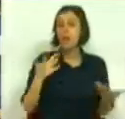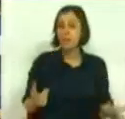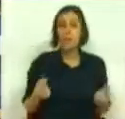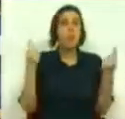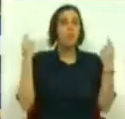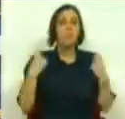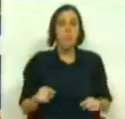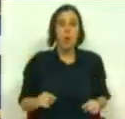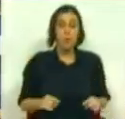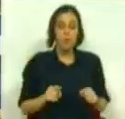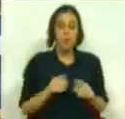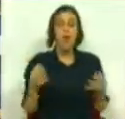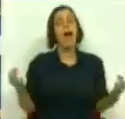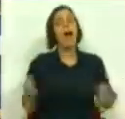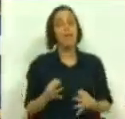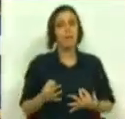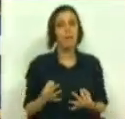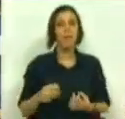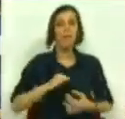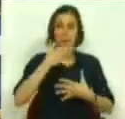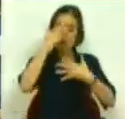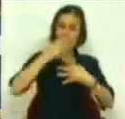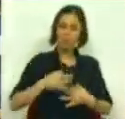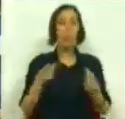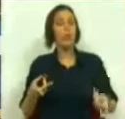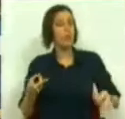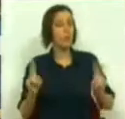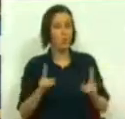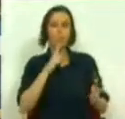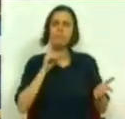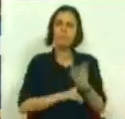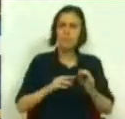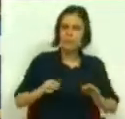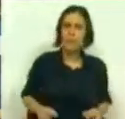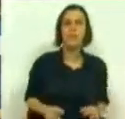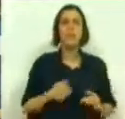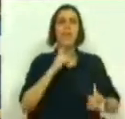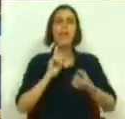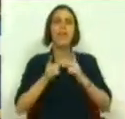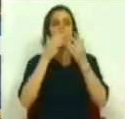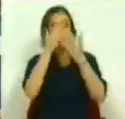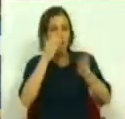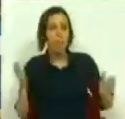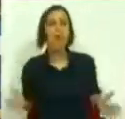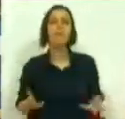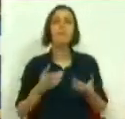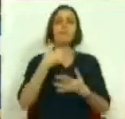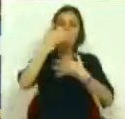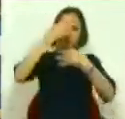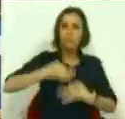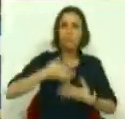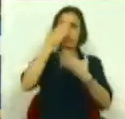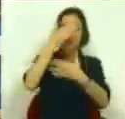Significa tão só que, apesar da nossa postura de disponibilidade sincera, de diálogo aberto, de